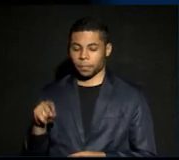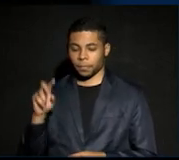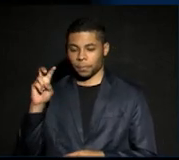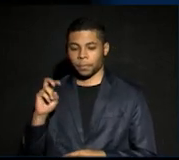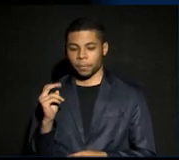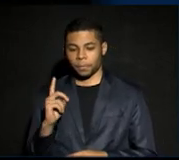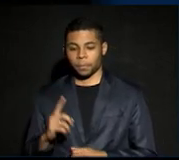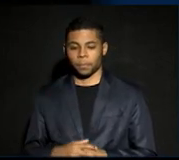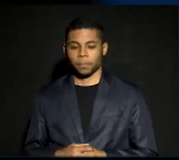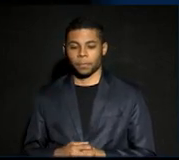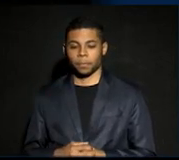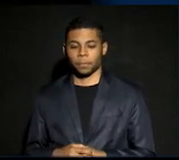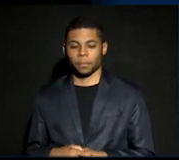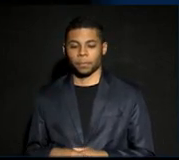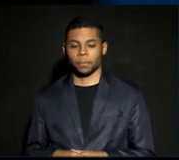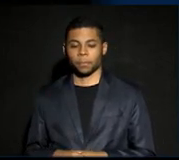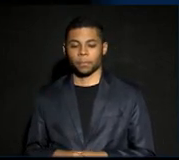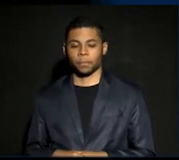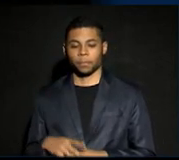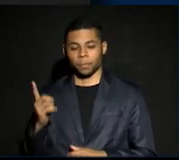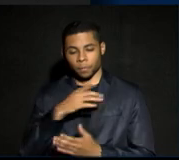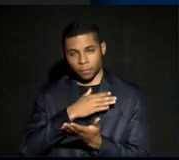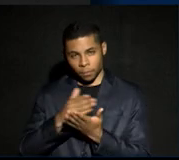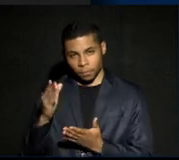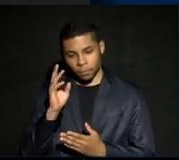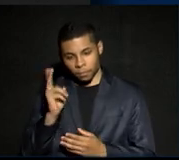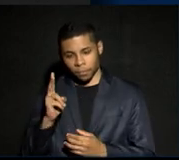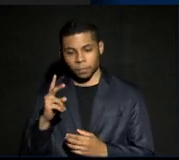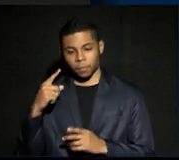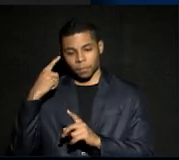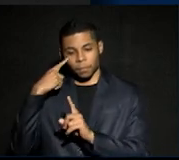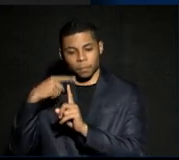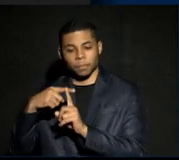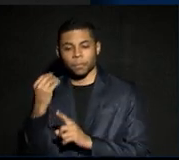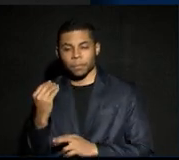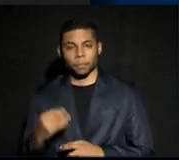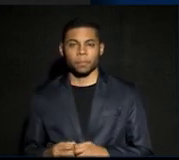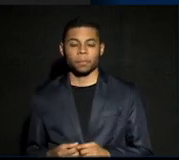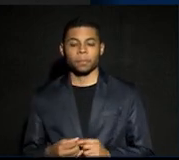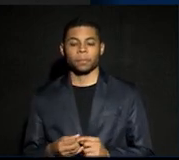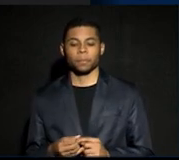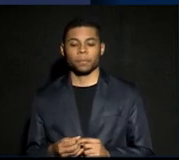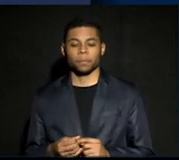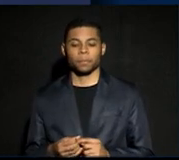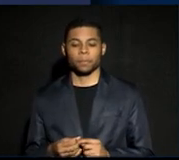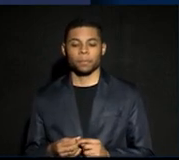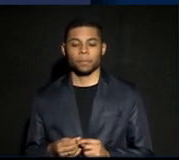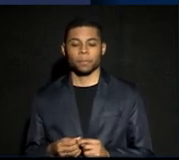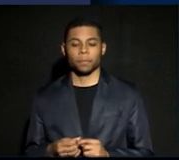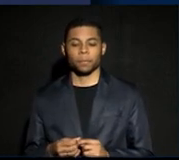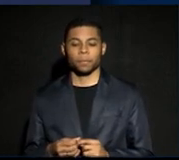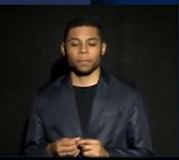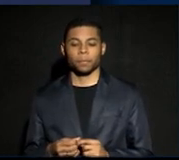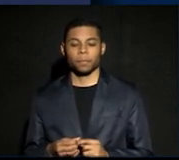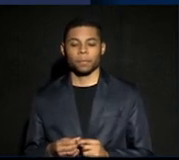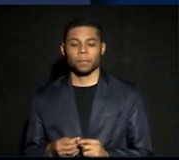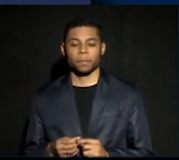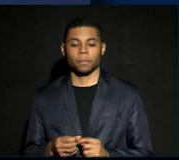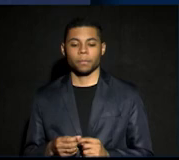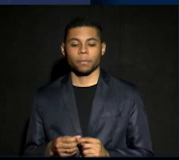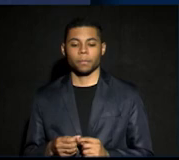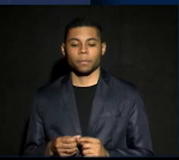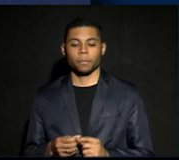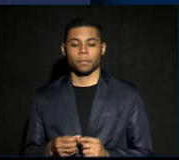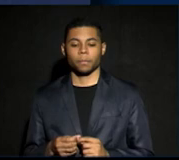10,5%? Uma vez que, obviamente, o BC começa, a gente começa a ver os sinais mais positivos? Vamos lá. Primeiro, eu não posso